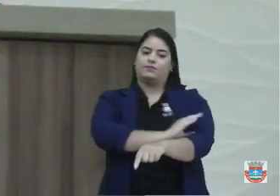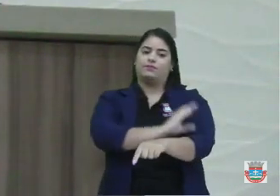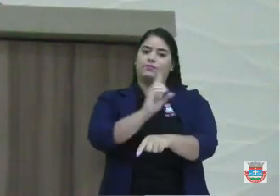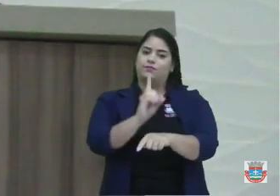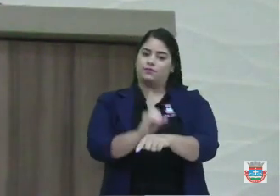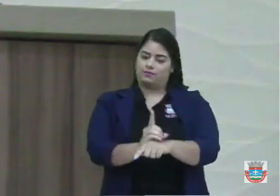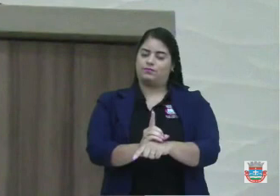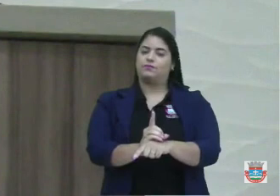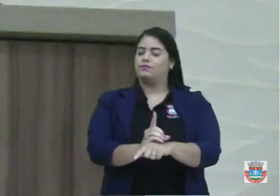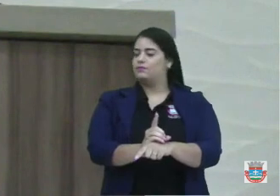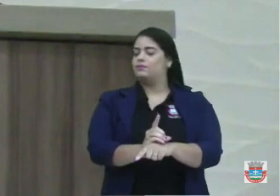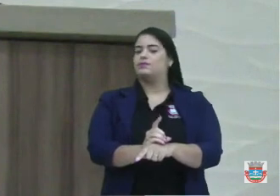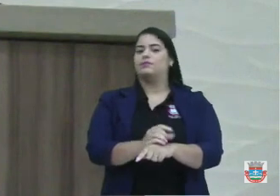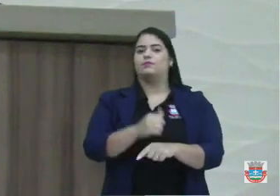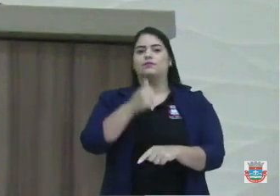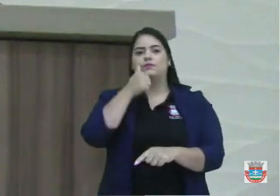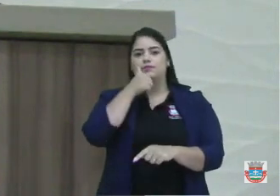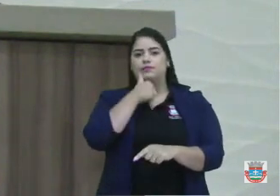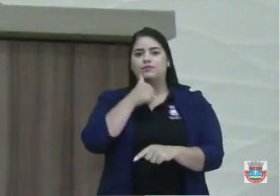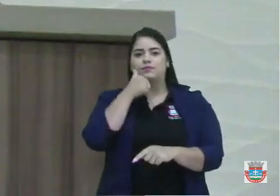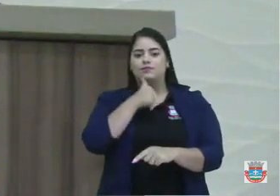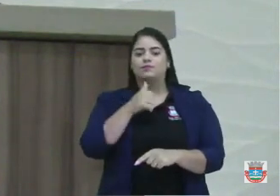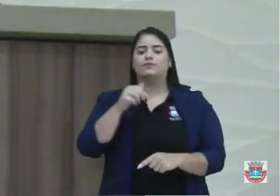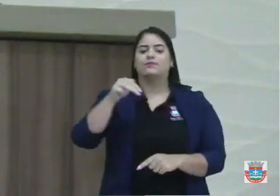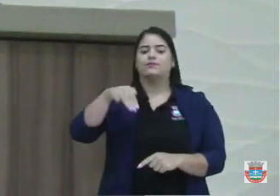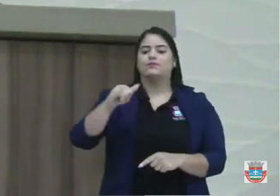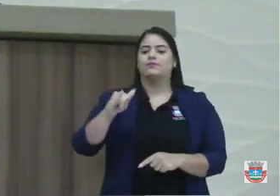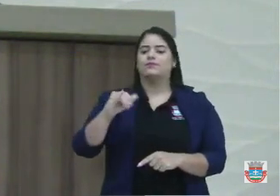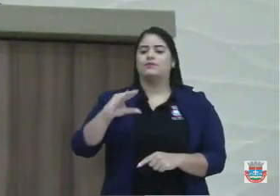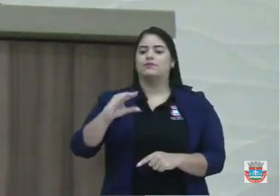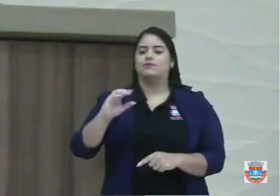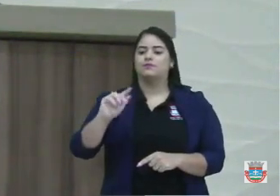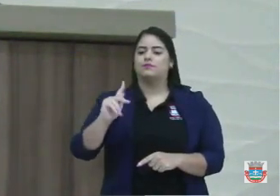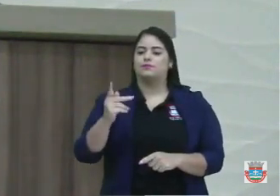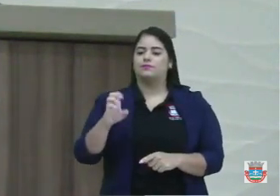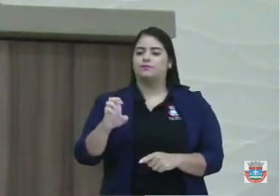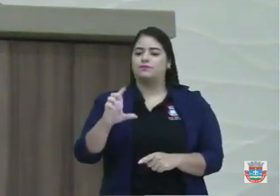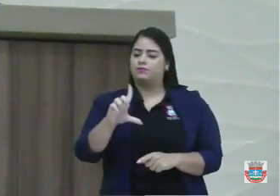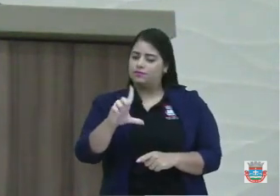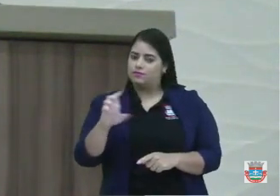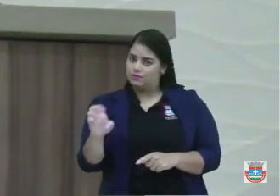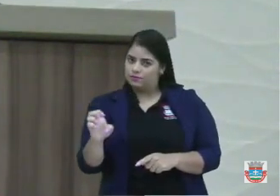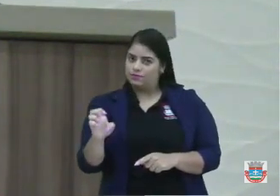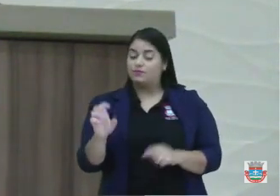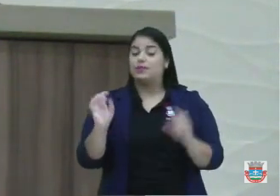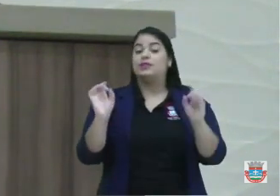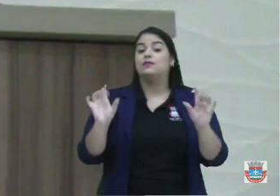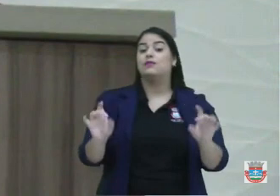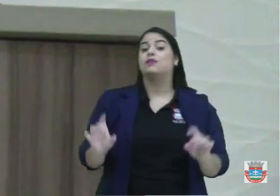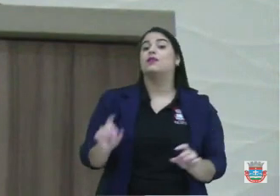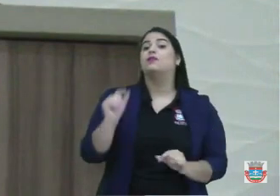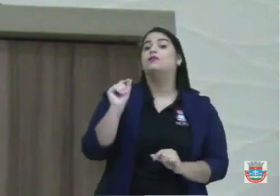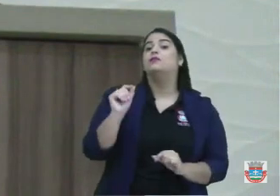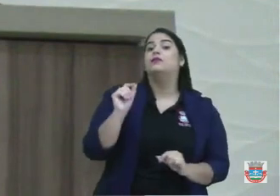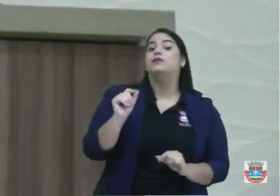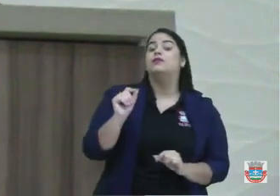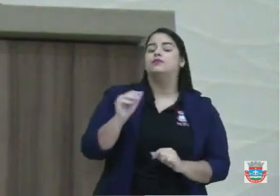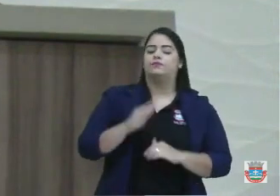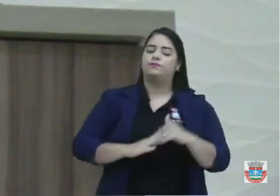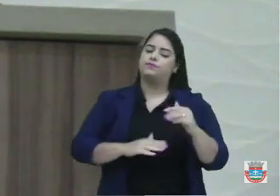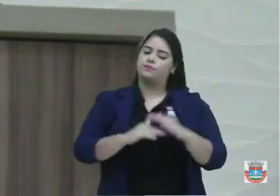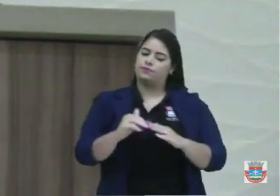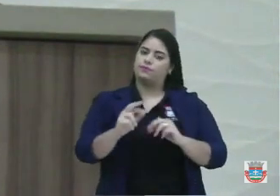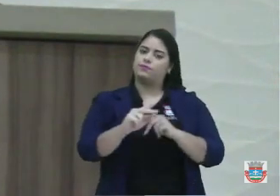todos os agentes de saúde, e em especial aos agentes de saúde. E quando a gente fala aqui do piso salarial